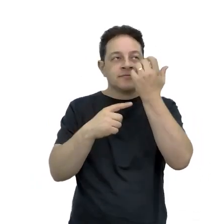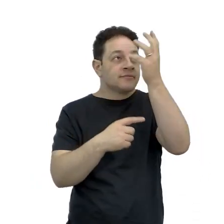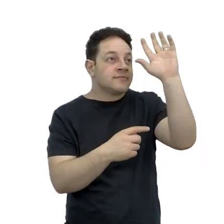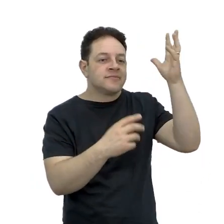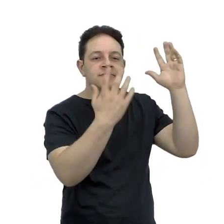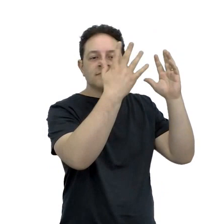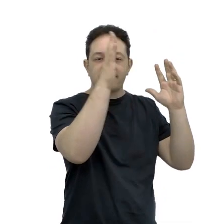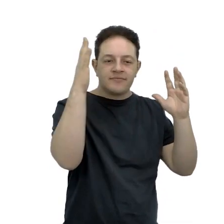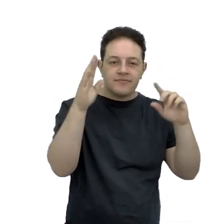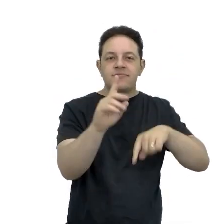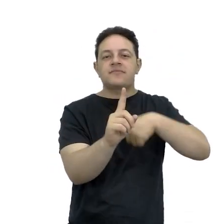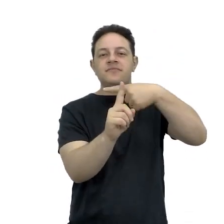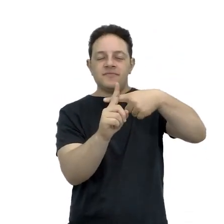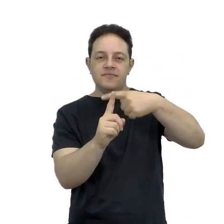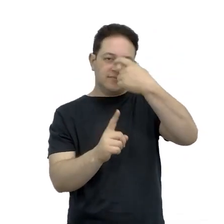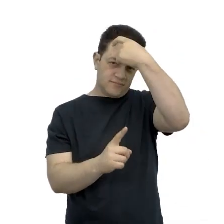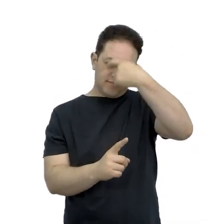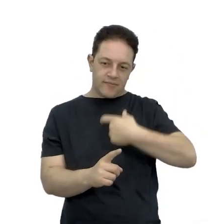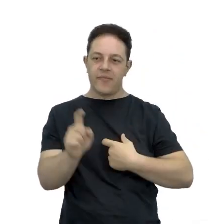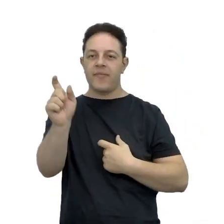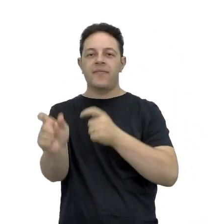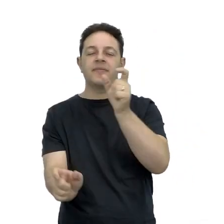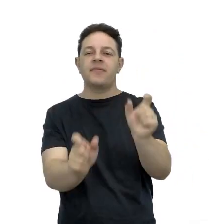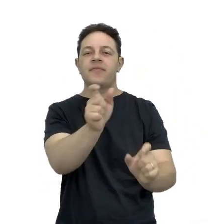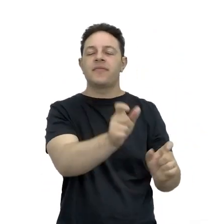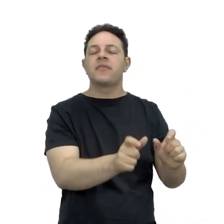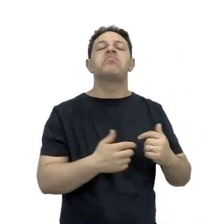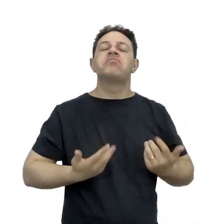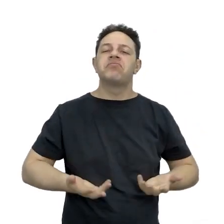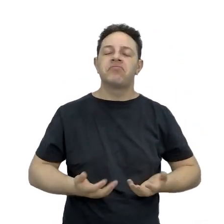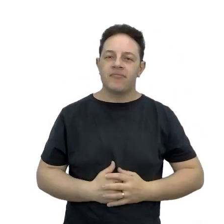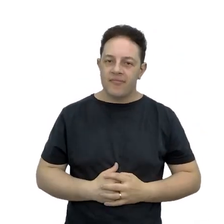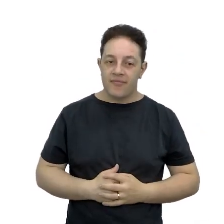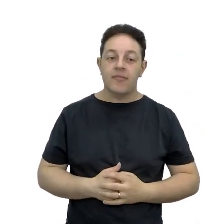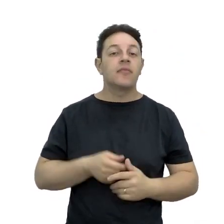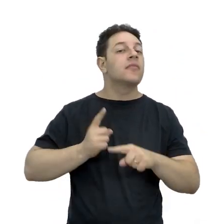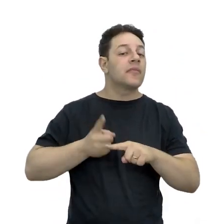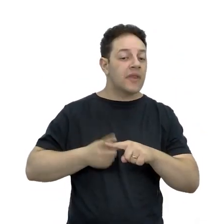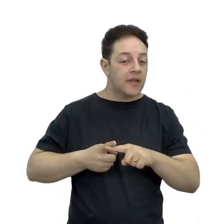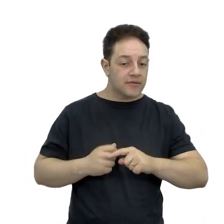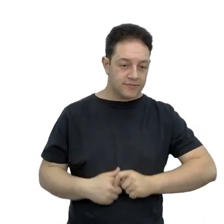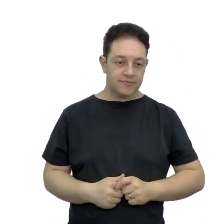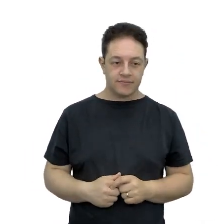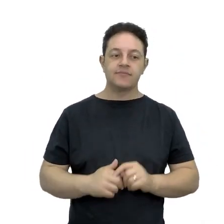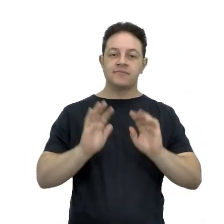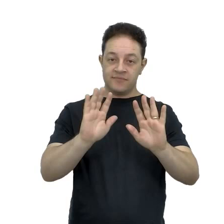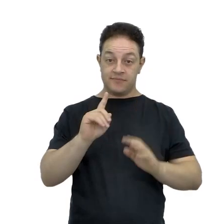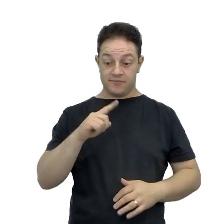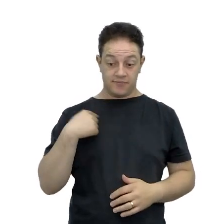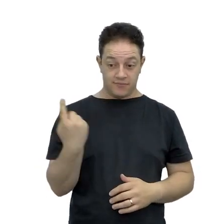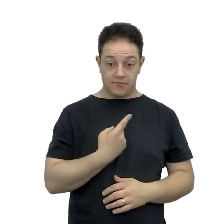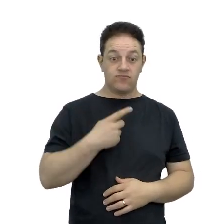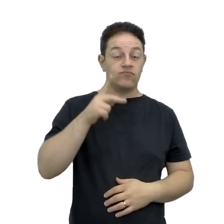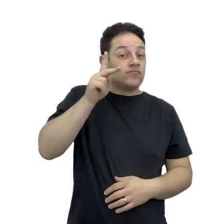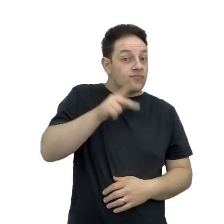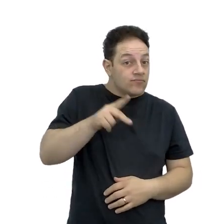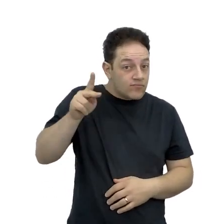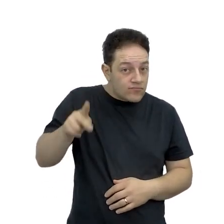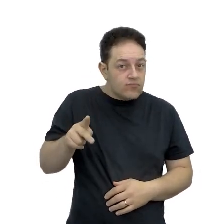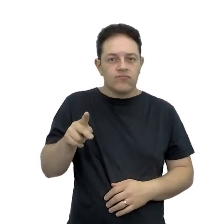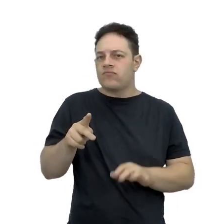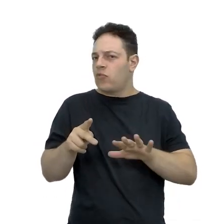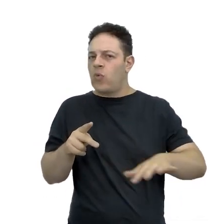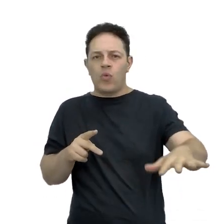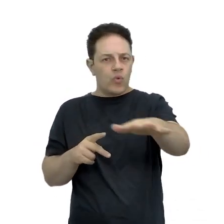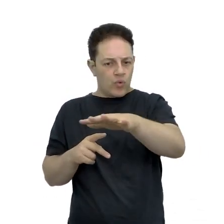ciências da natureza e cidadania? Por quê? Nós, professores e